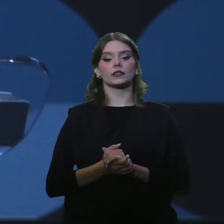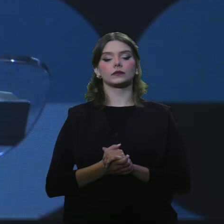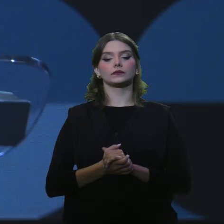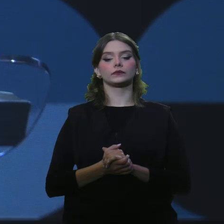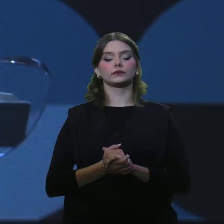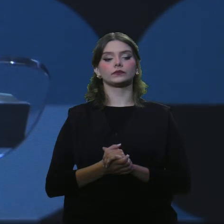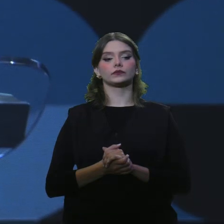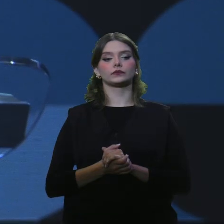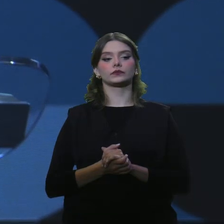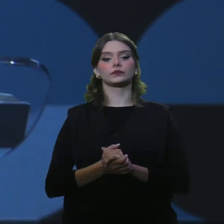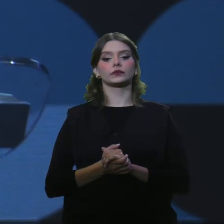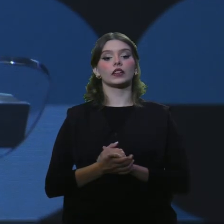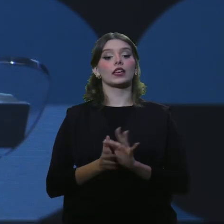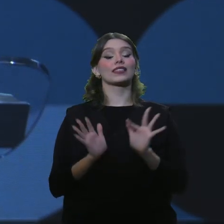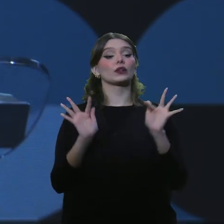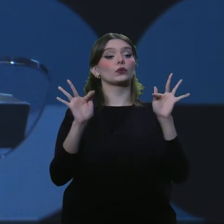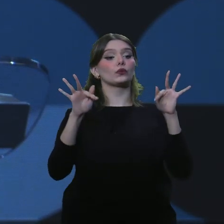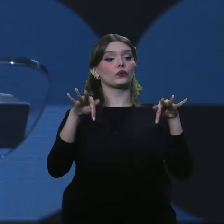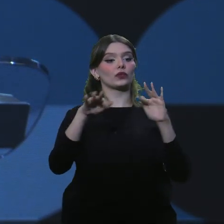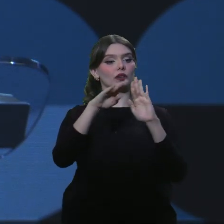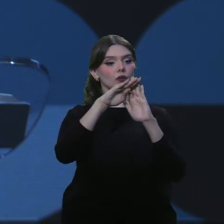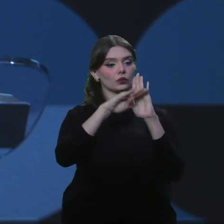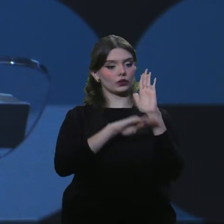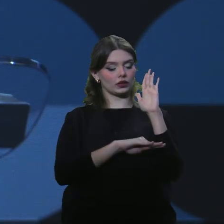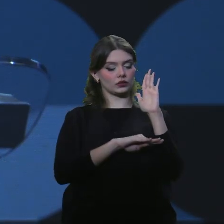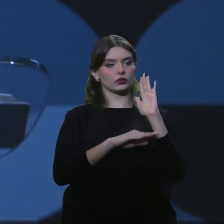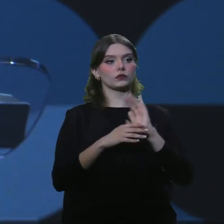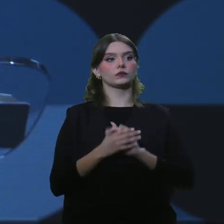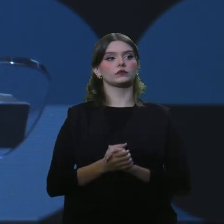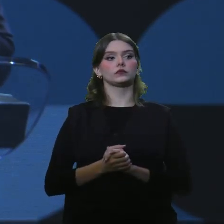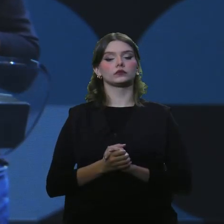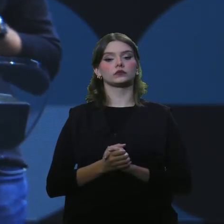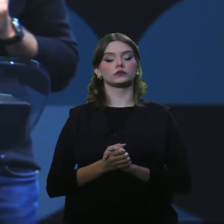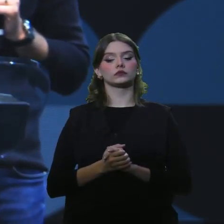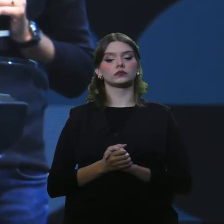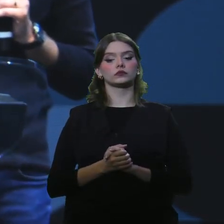A terceira realidade está no final desse texto.